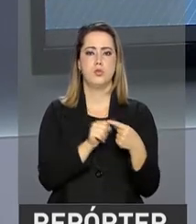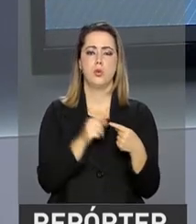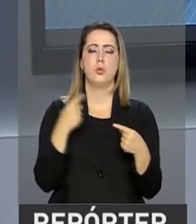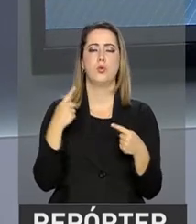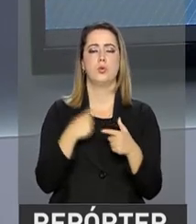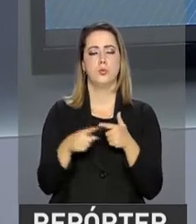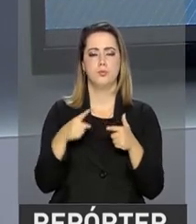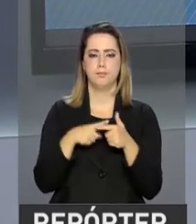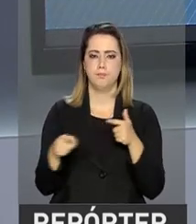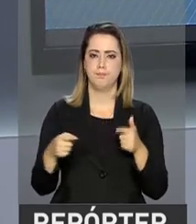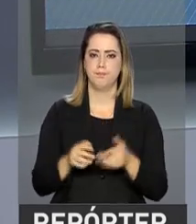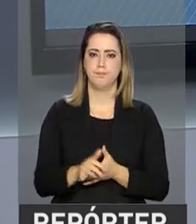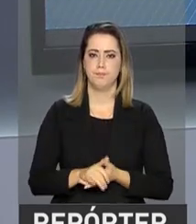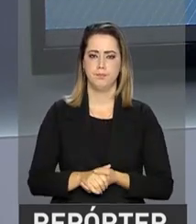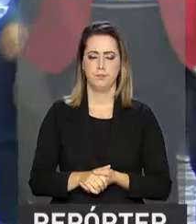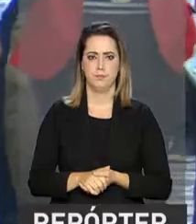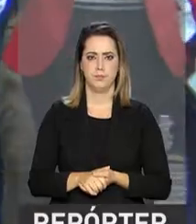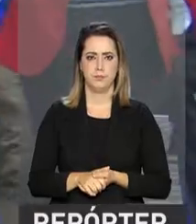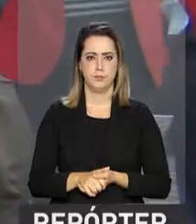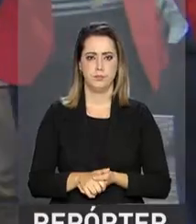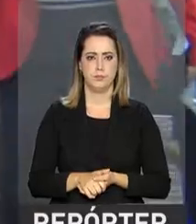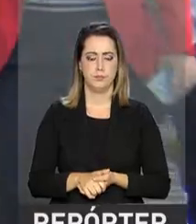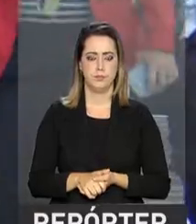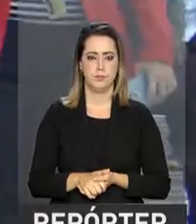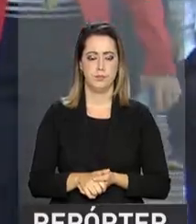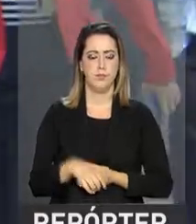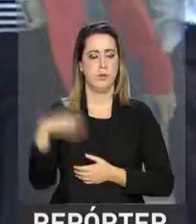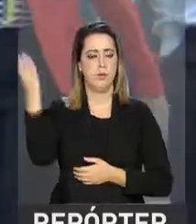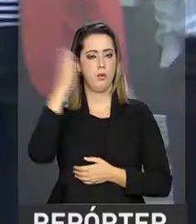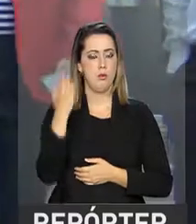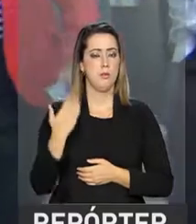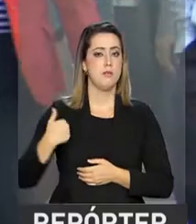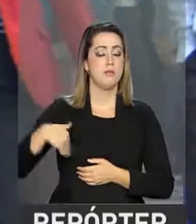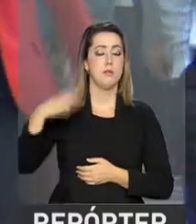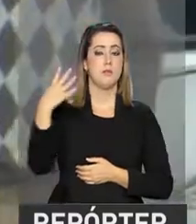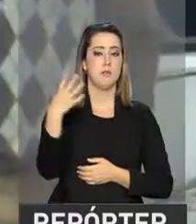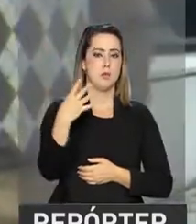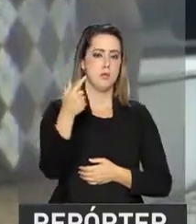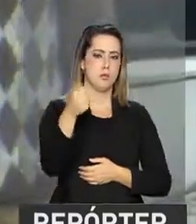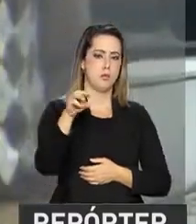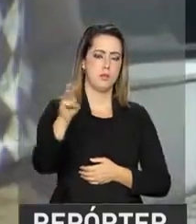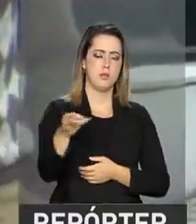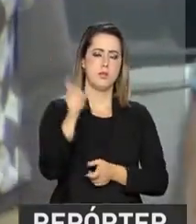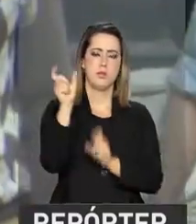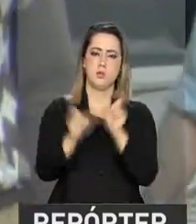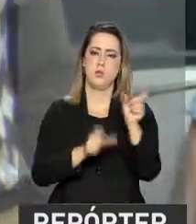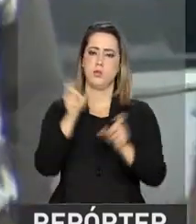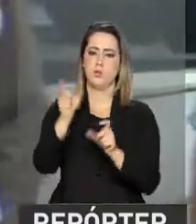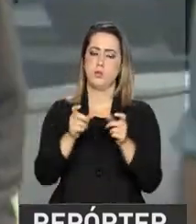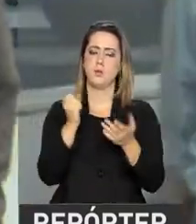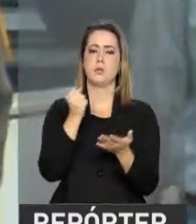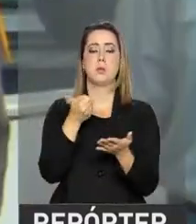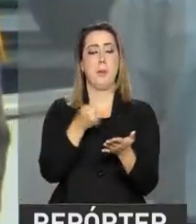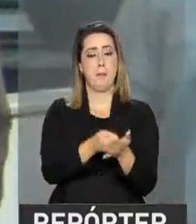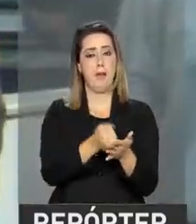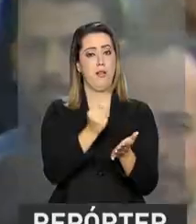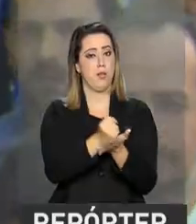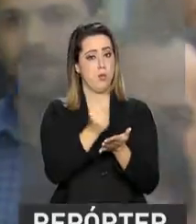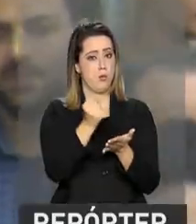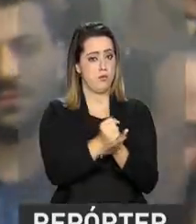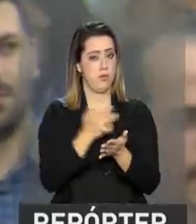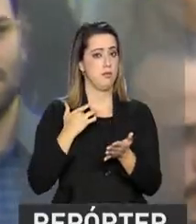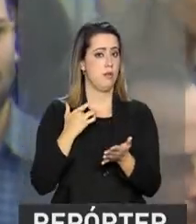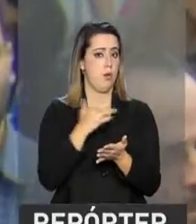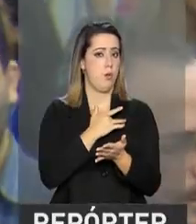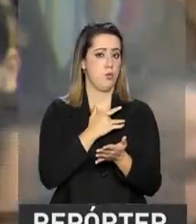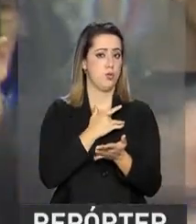gravidade da infração no brasil são mais de 47 milhões de usuários de planos de saúde mas